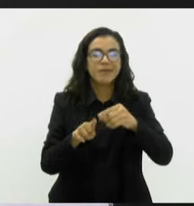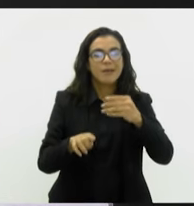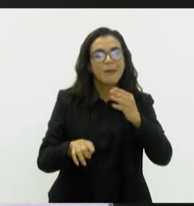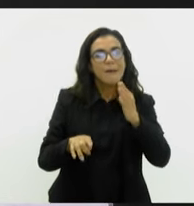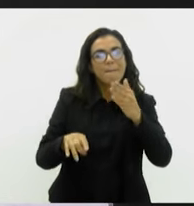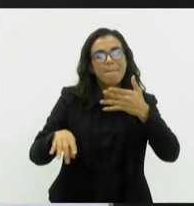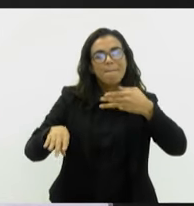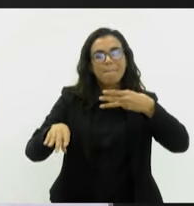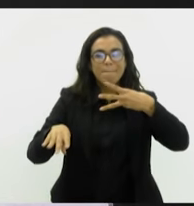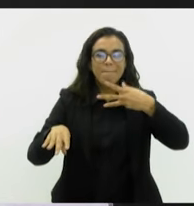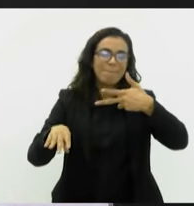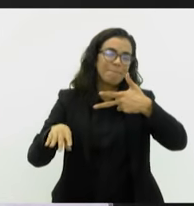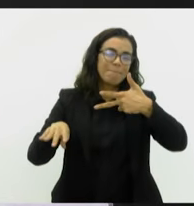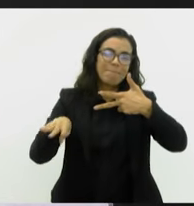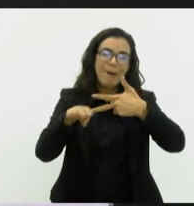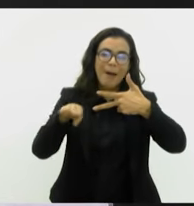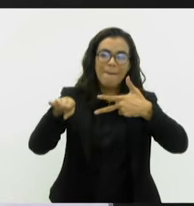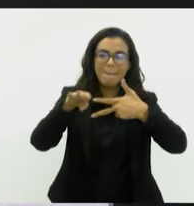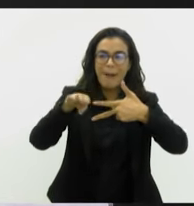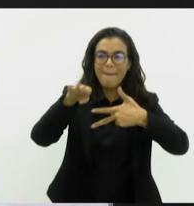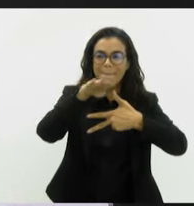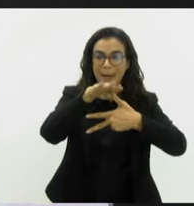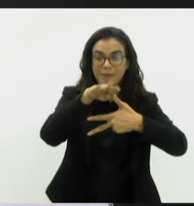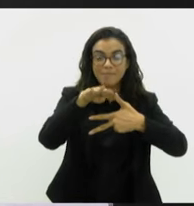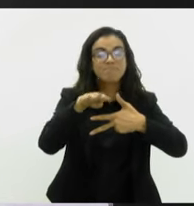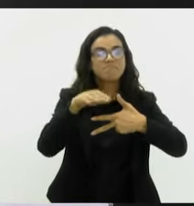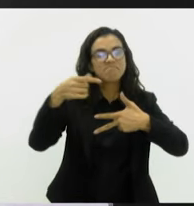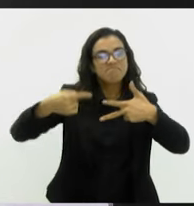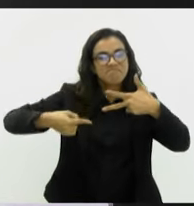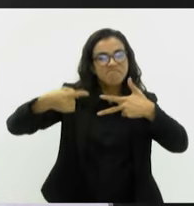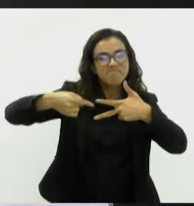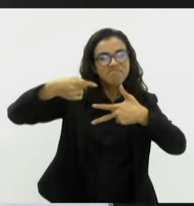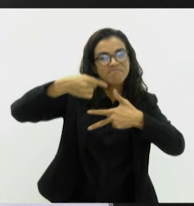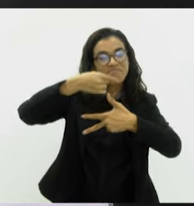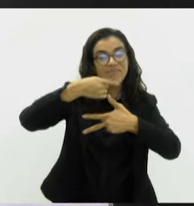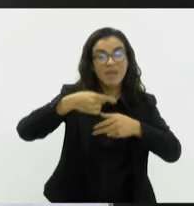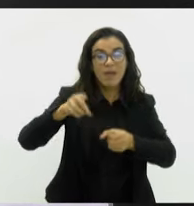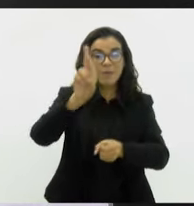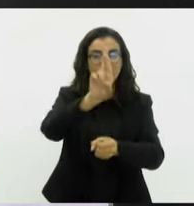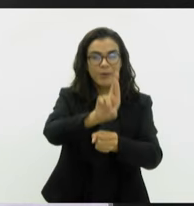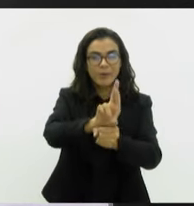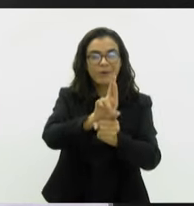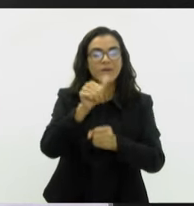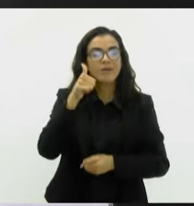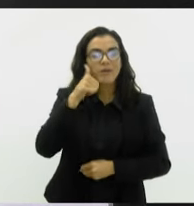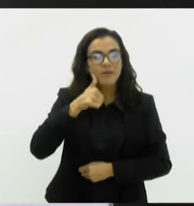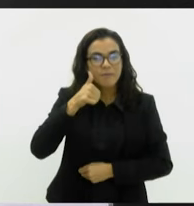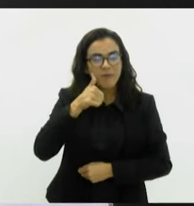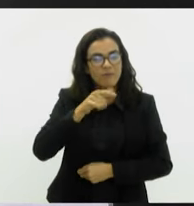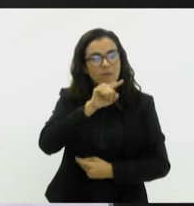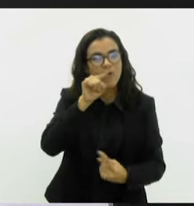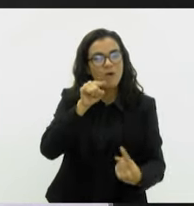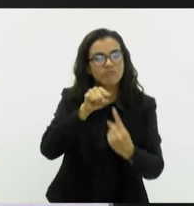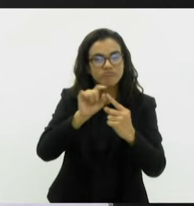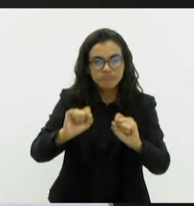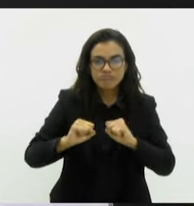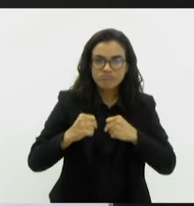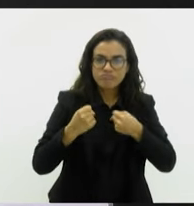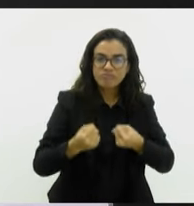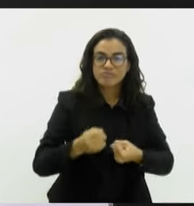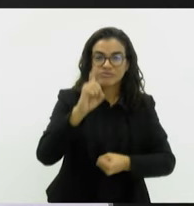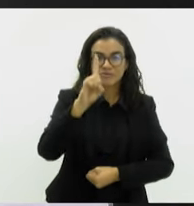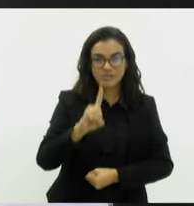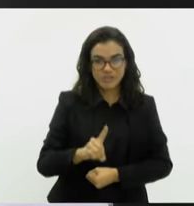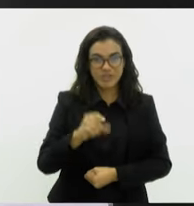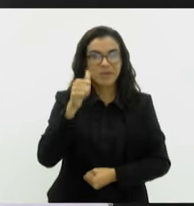debates porque precipuamente a Procuradoria da mulher ela tem como objetivo a defesa do direito